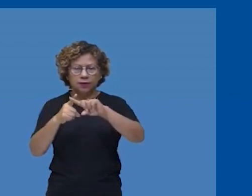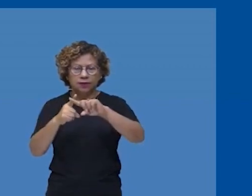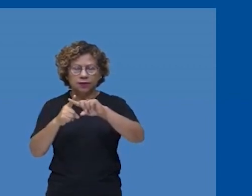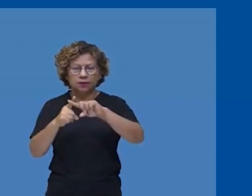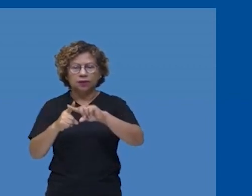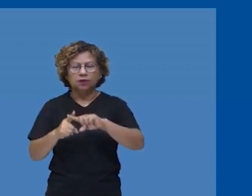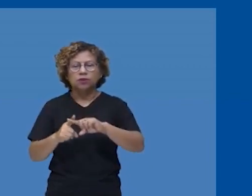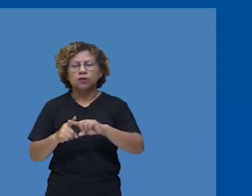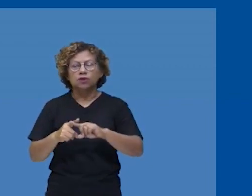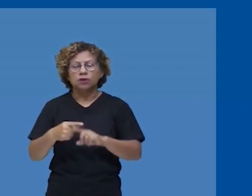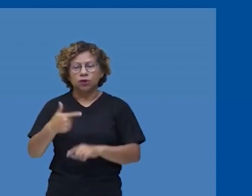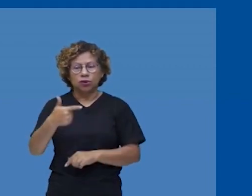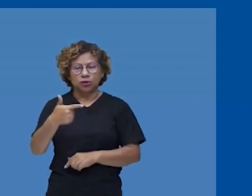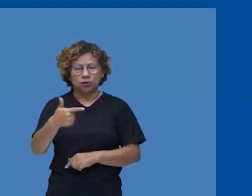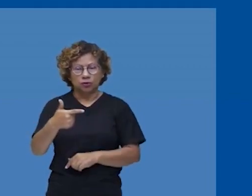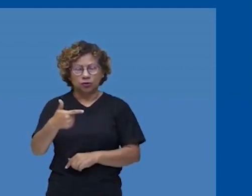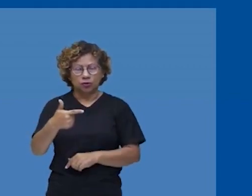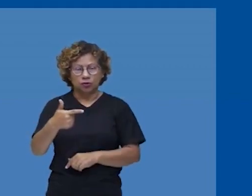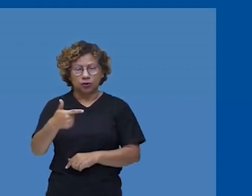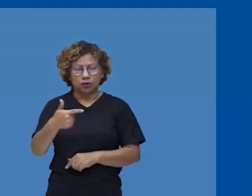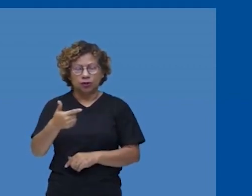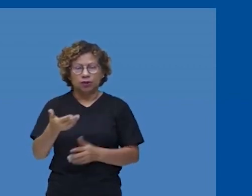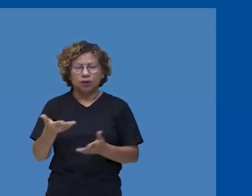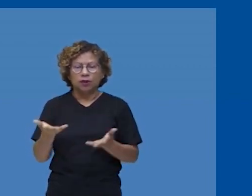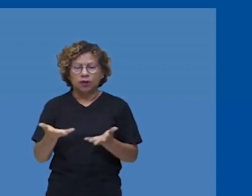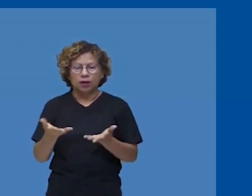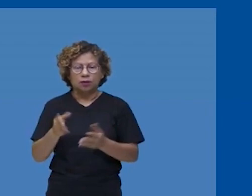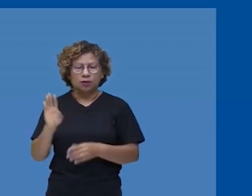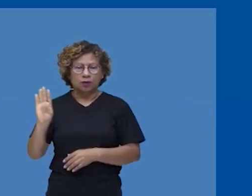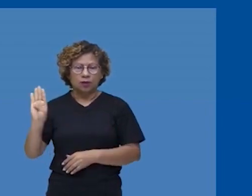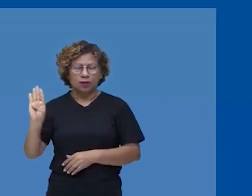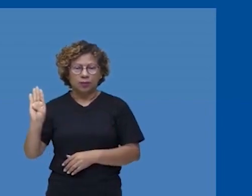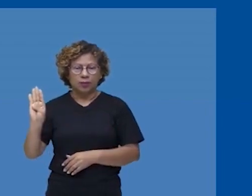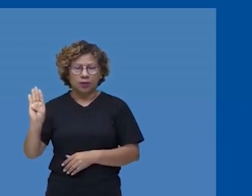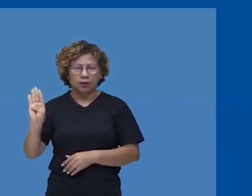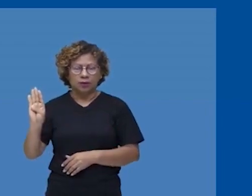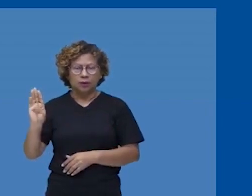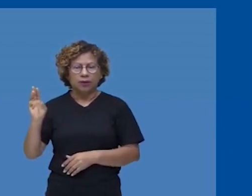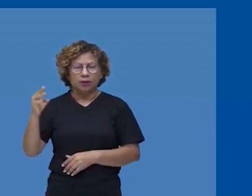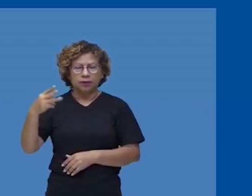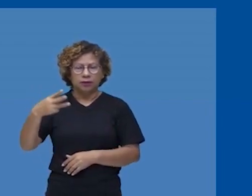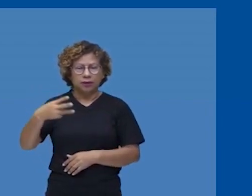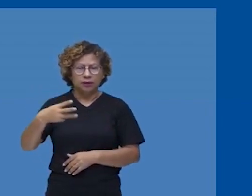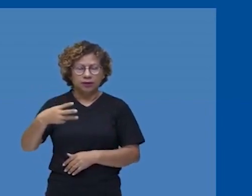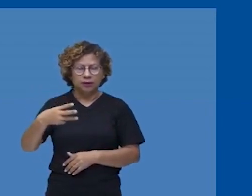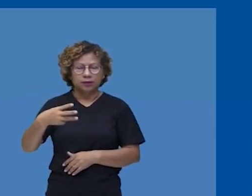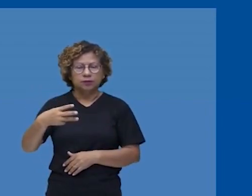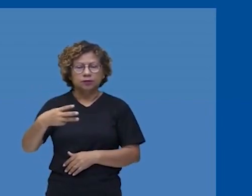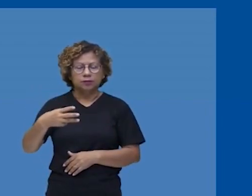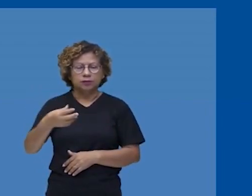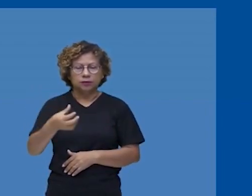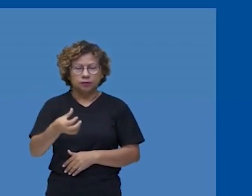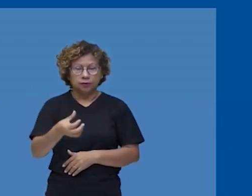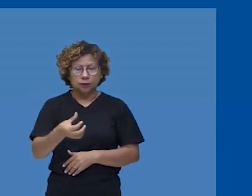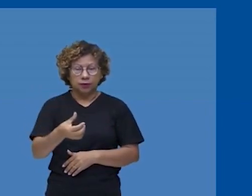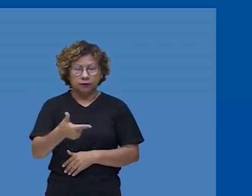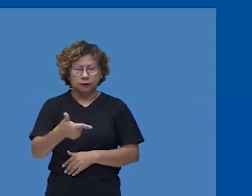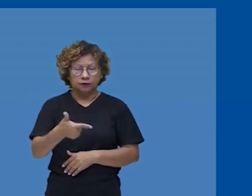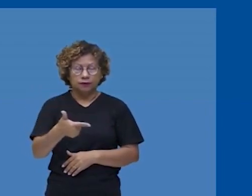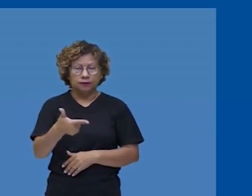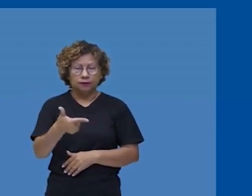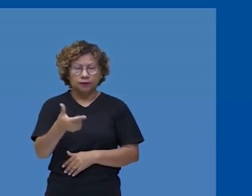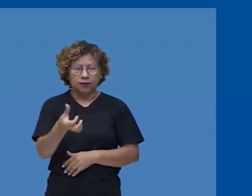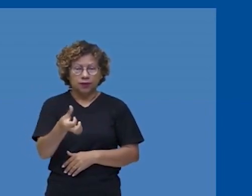326 vezes 35, ok? Então, nós temos aqui a multiplicação